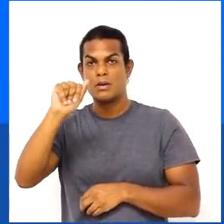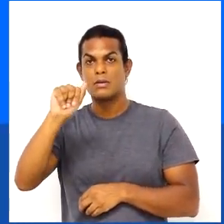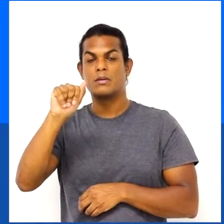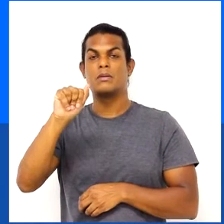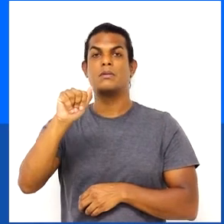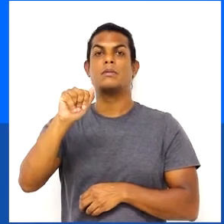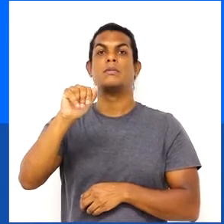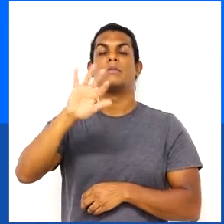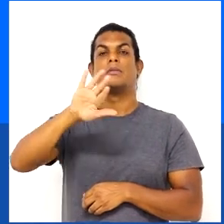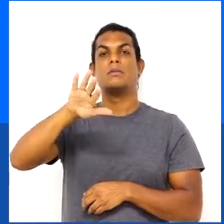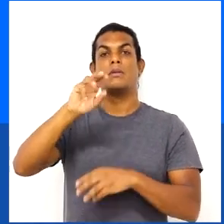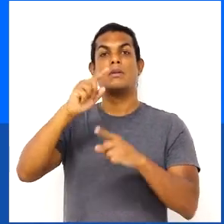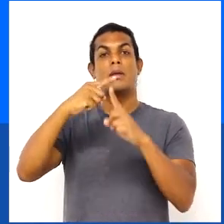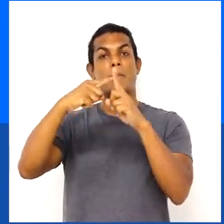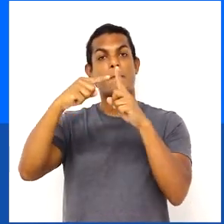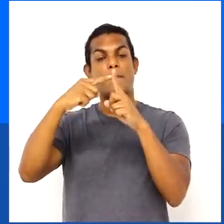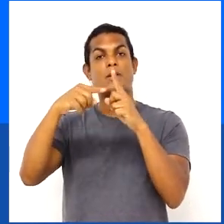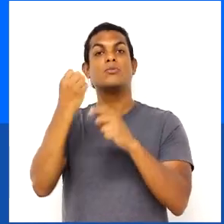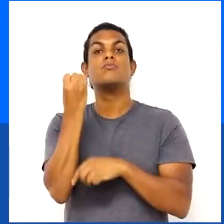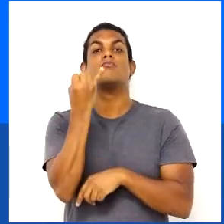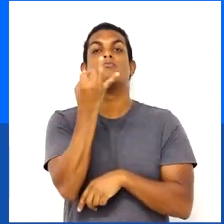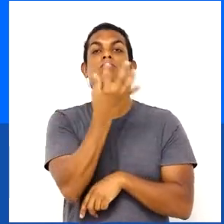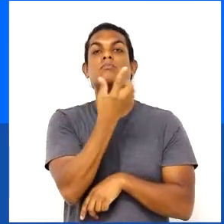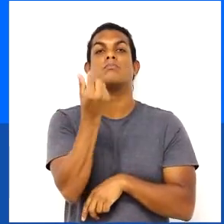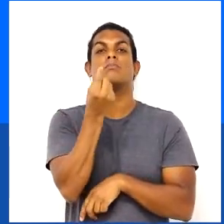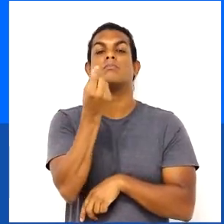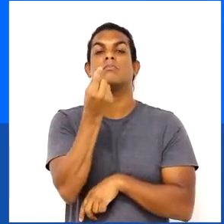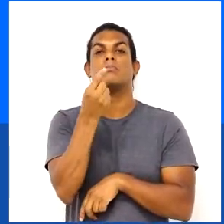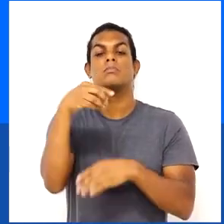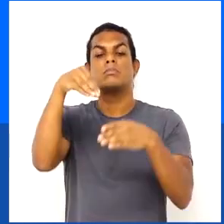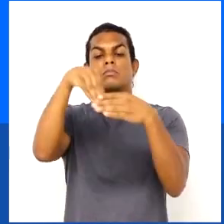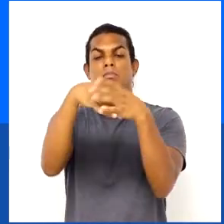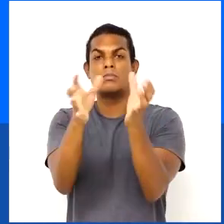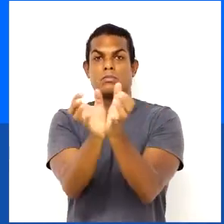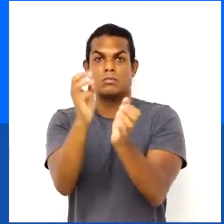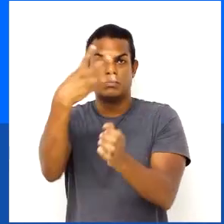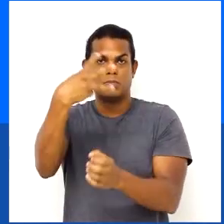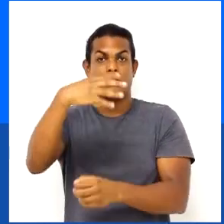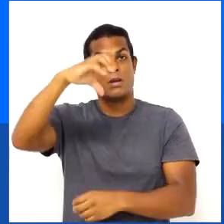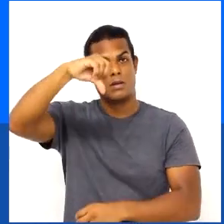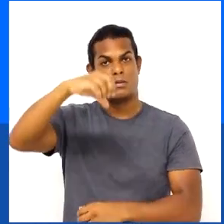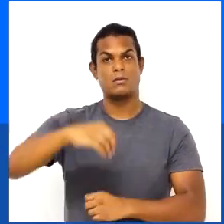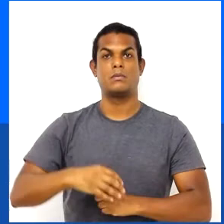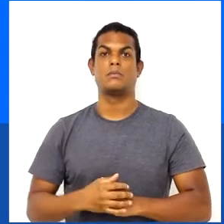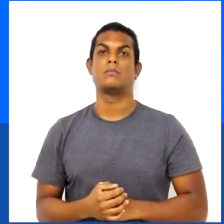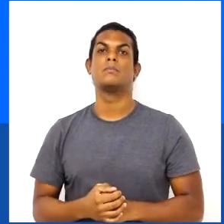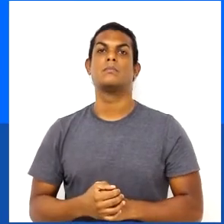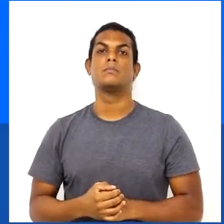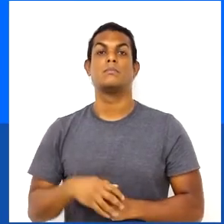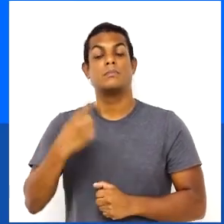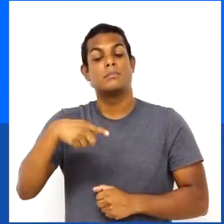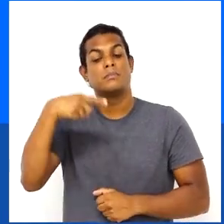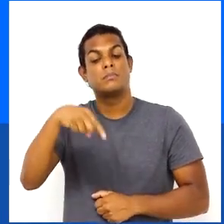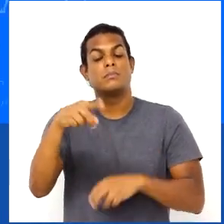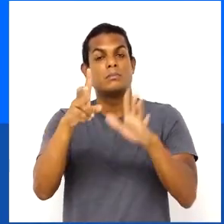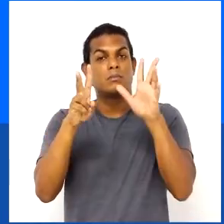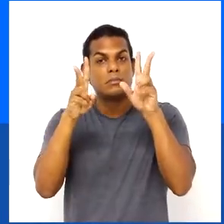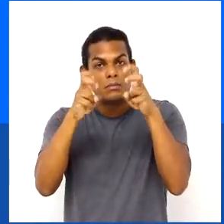da mediana é quantos preços existem no grupo 3, que é 9. Após essa